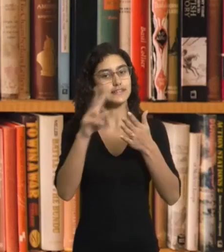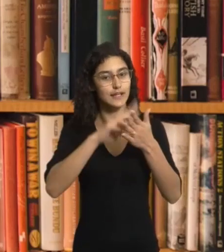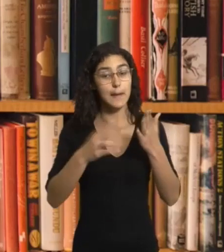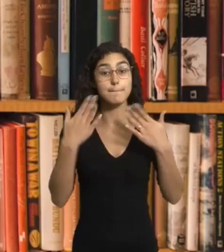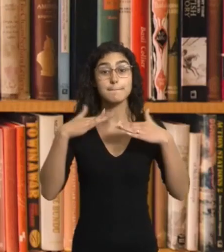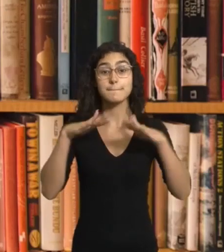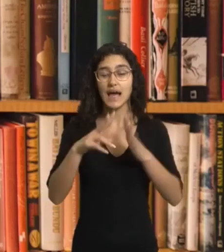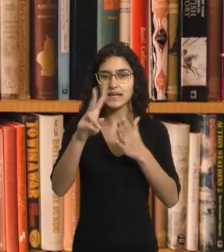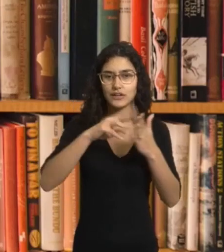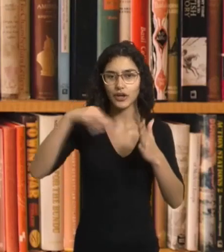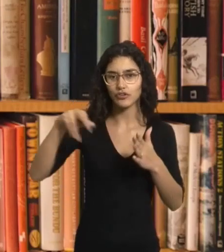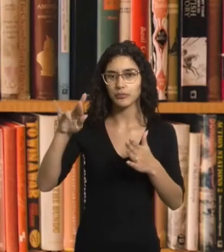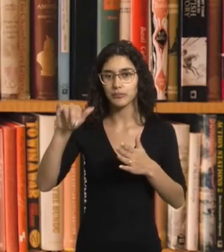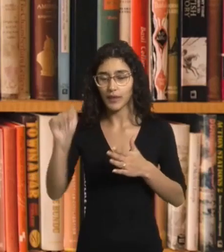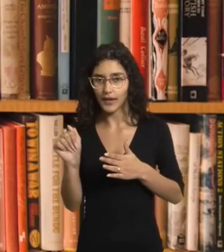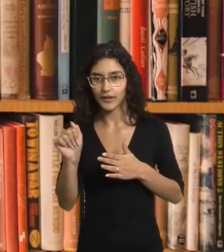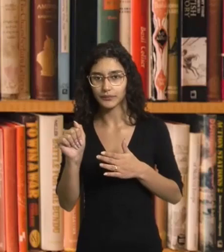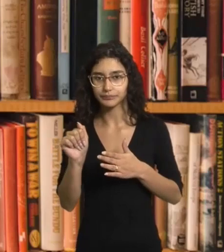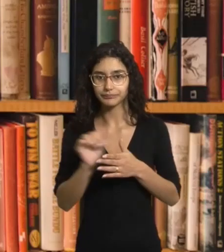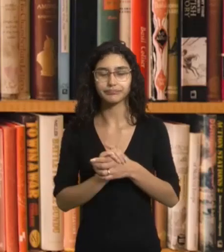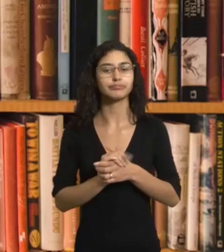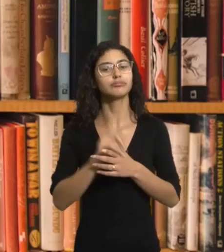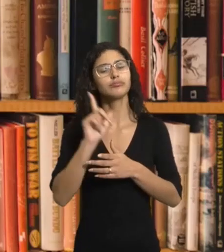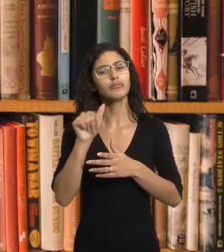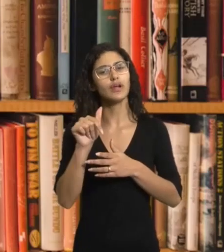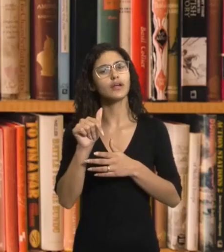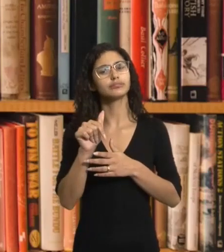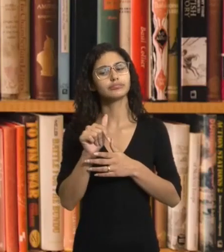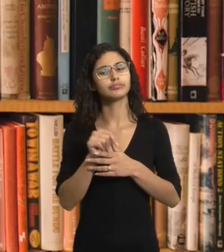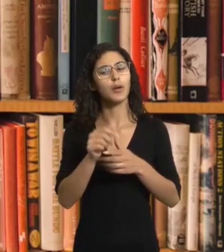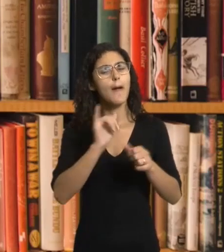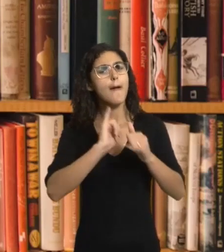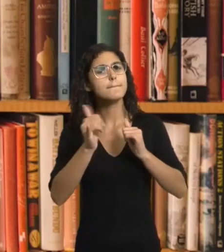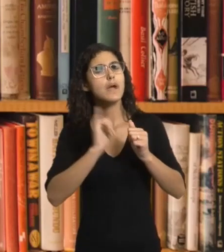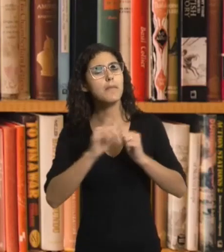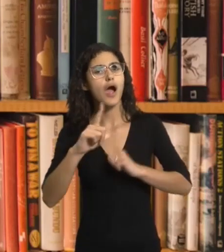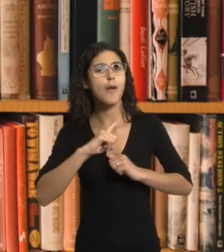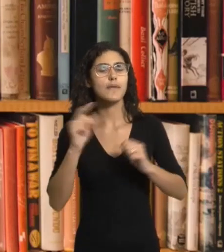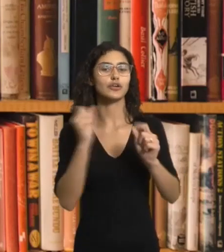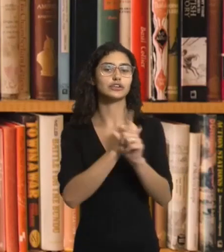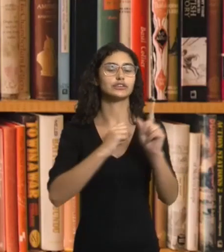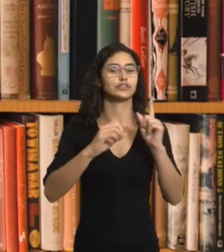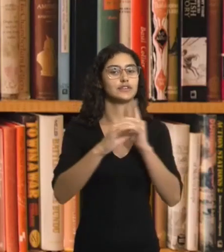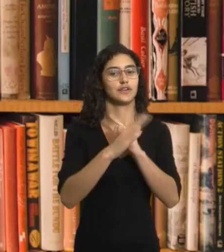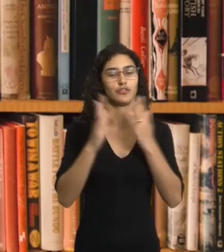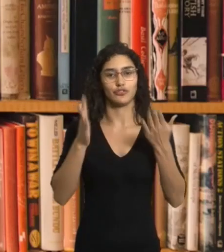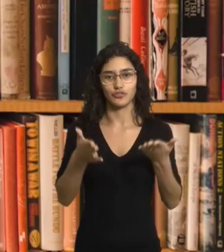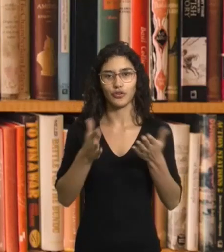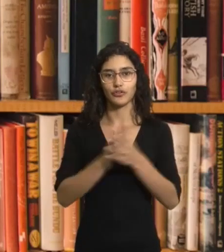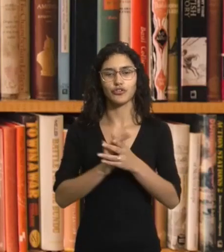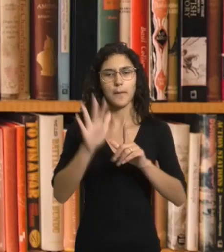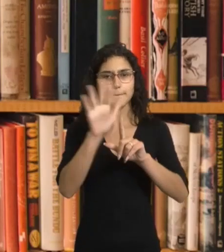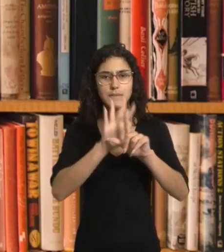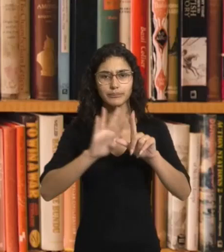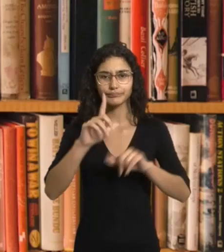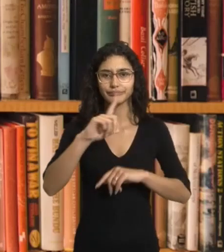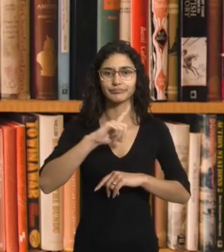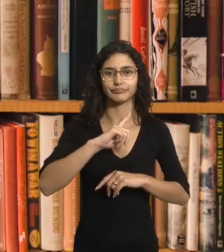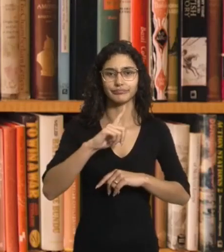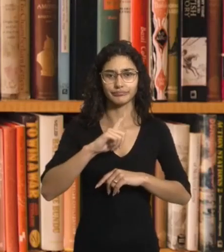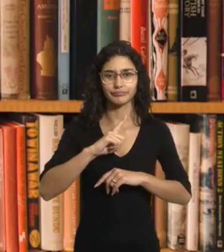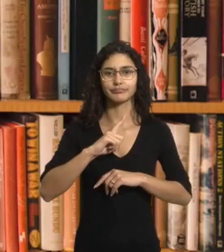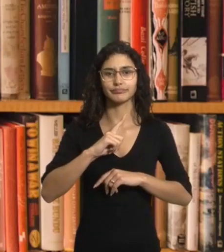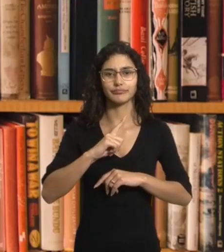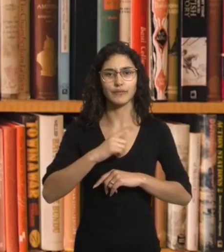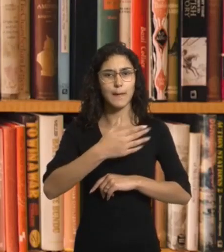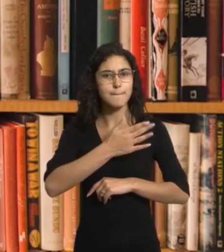a história de Maria, esse conto, é um paralelo com a nossa sociedade atual, que marginaliza, que prejulga